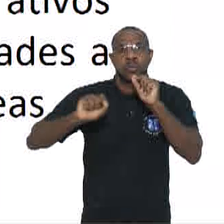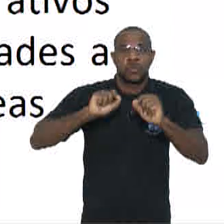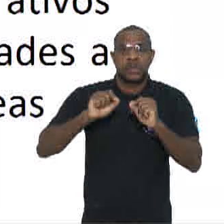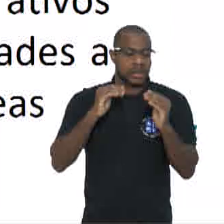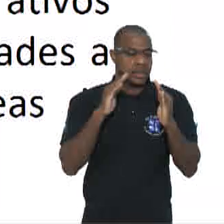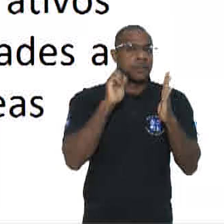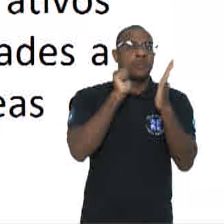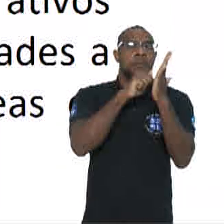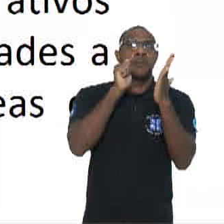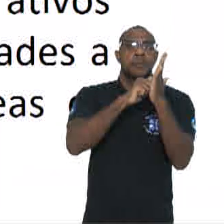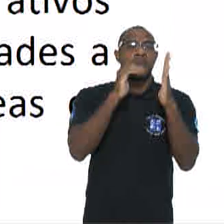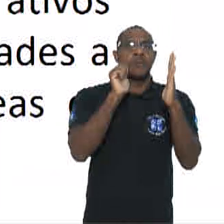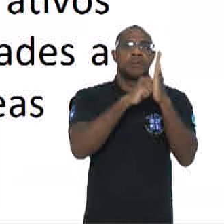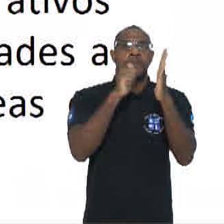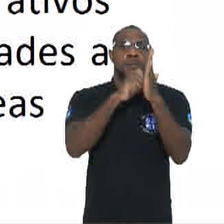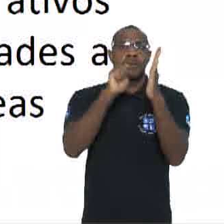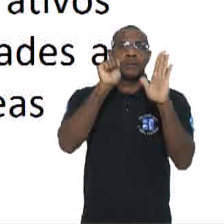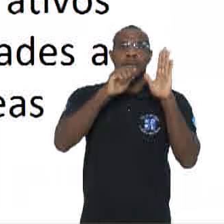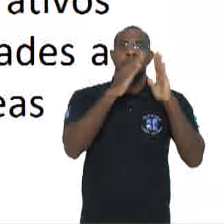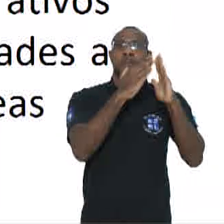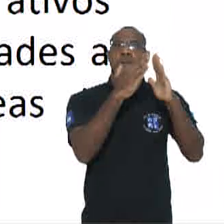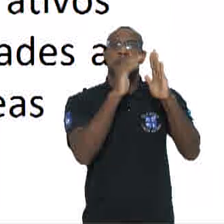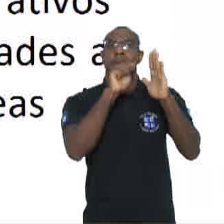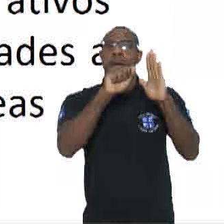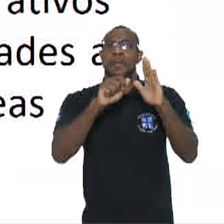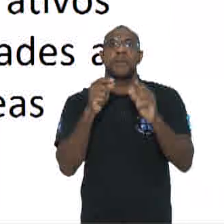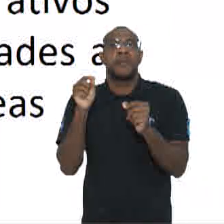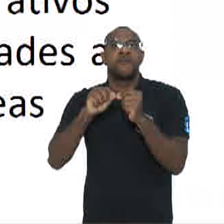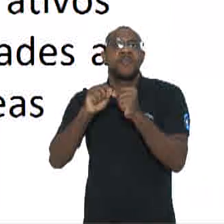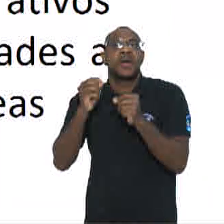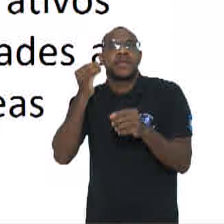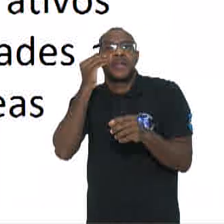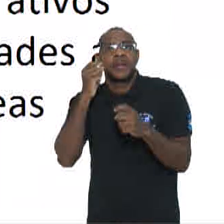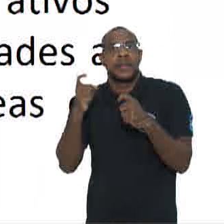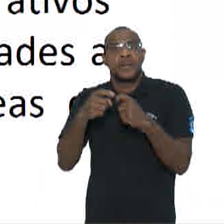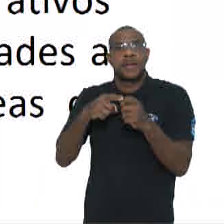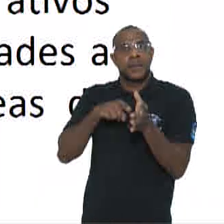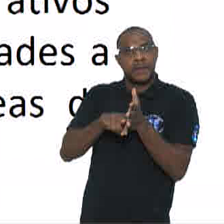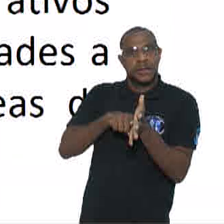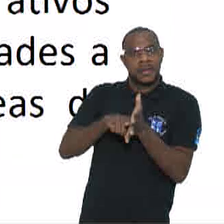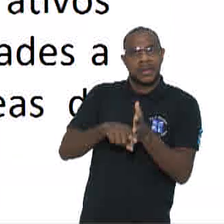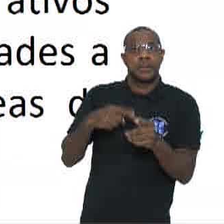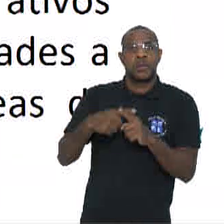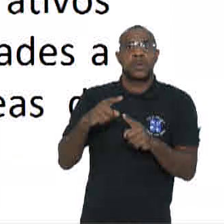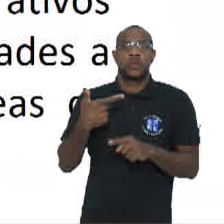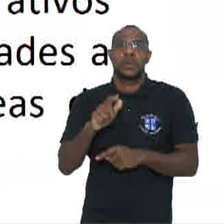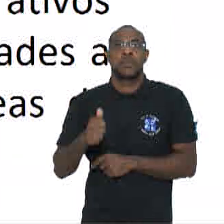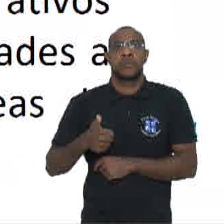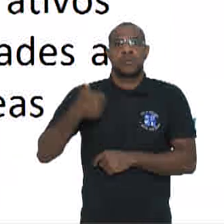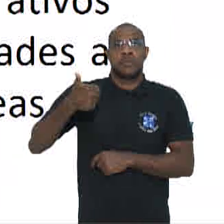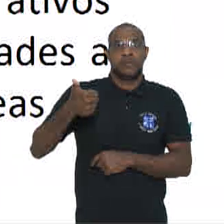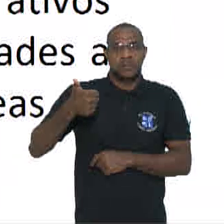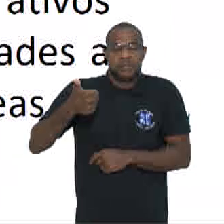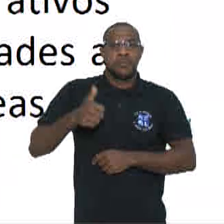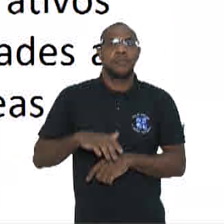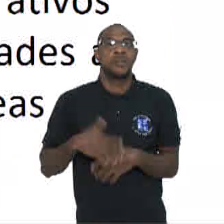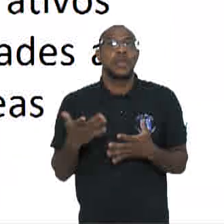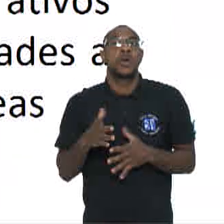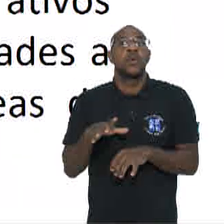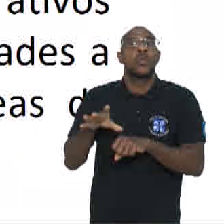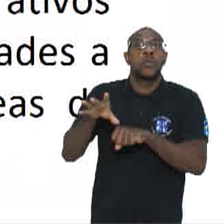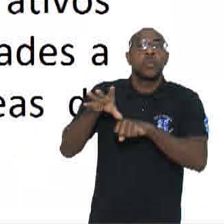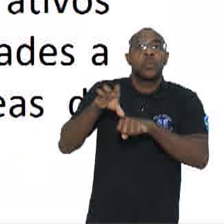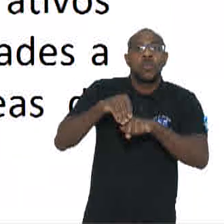em casa para realizar os testes, pois não tem positivos suficientes. Enfatizou esse